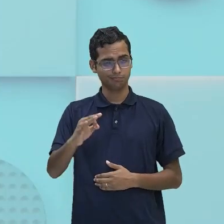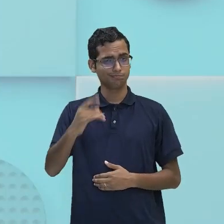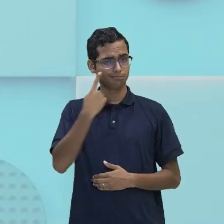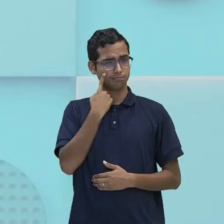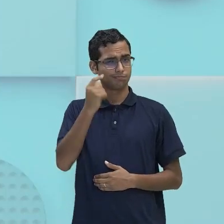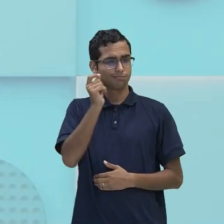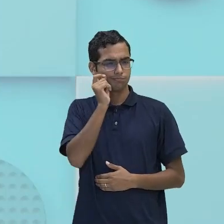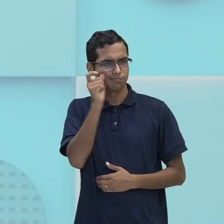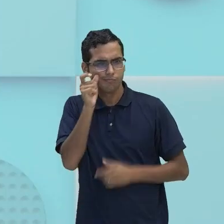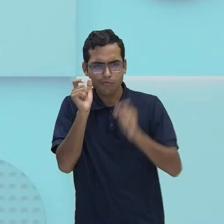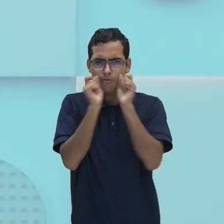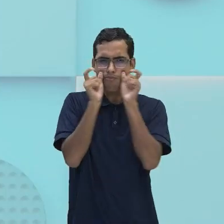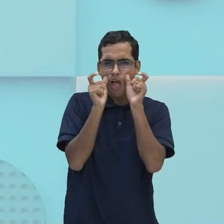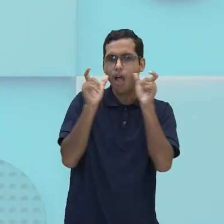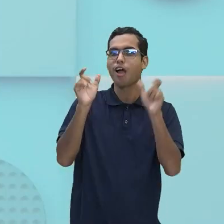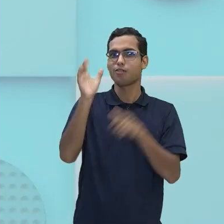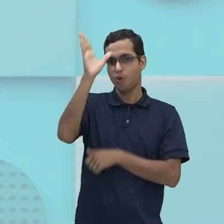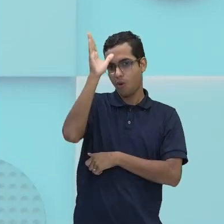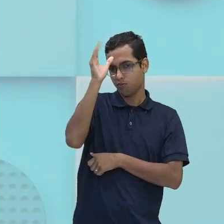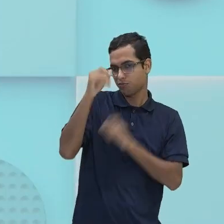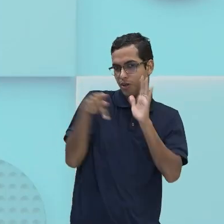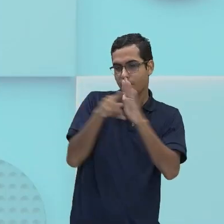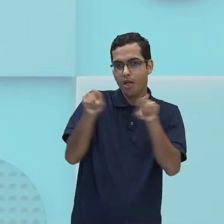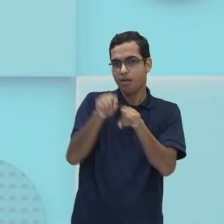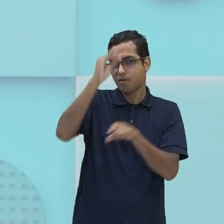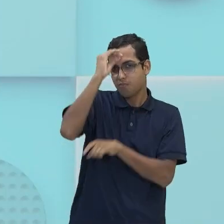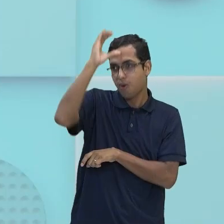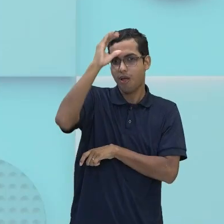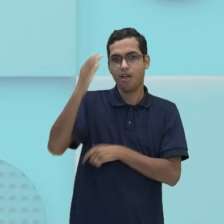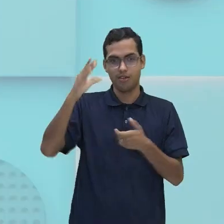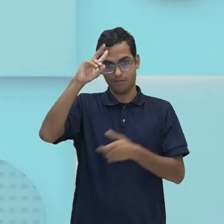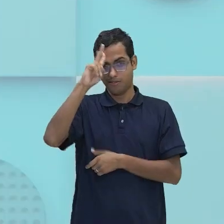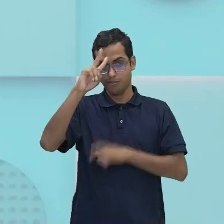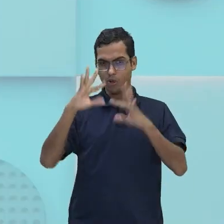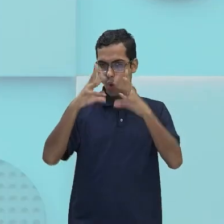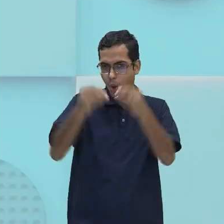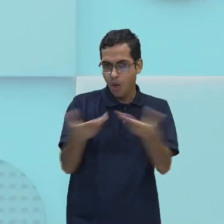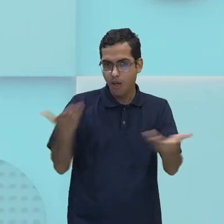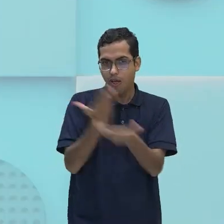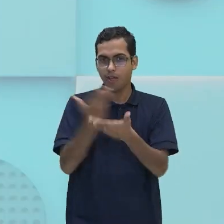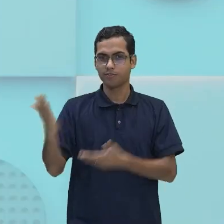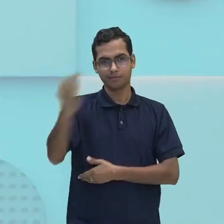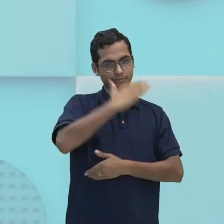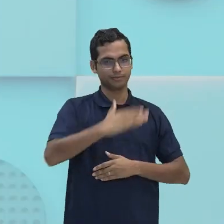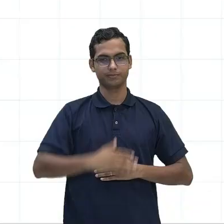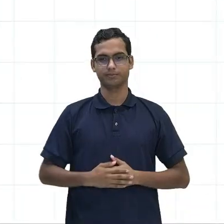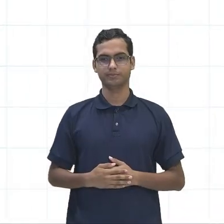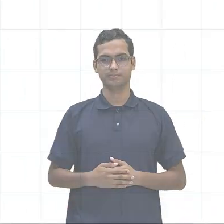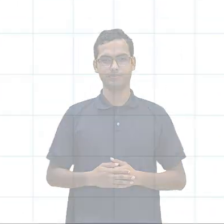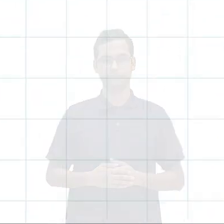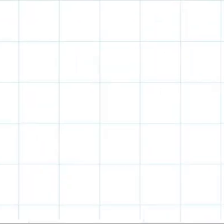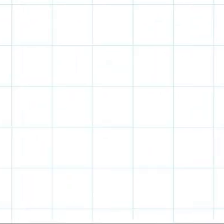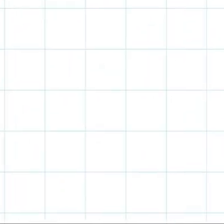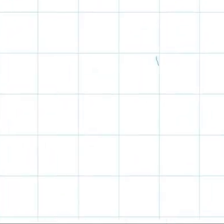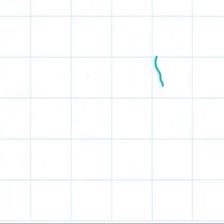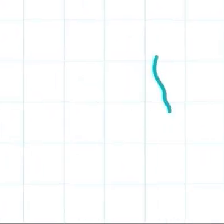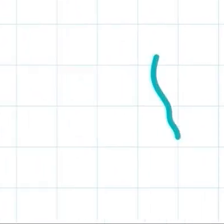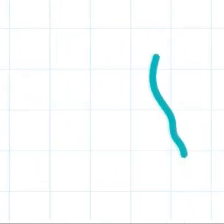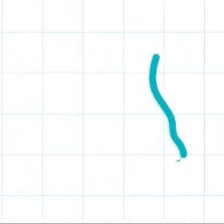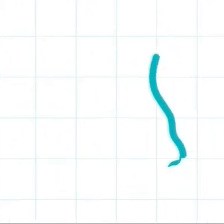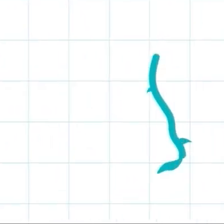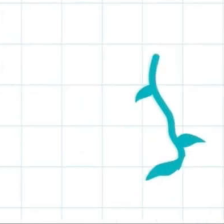aí, estão preparados para relembrar tudo que nós vimos nessa unidade? Então vem comigo!